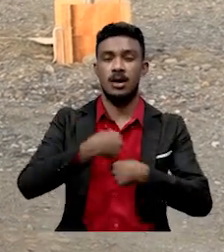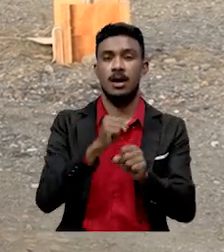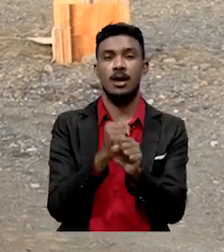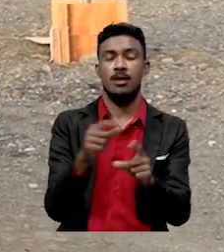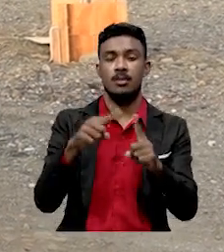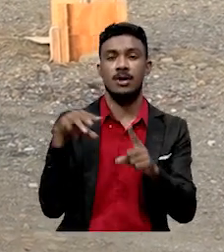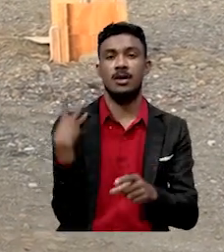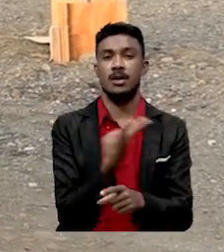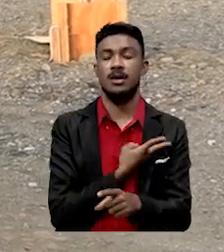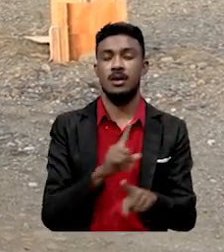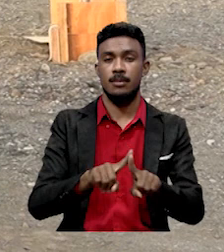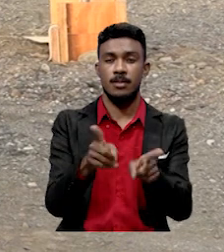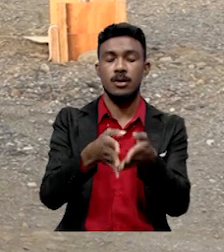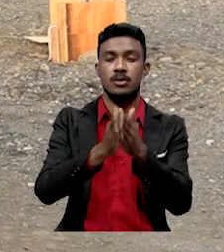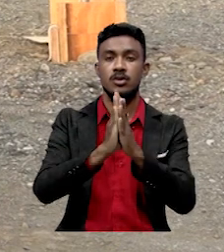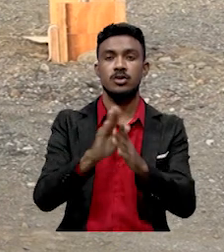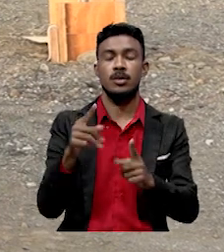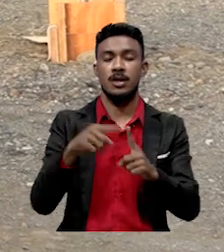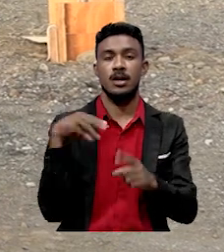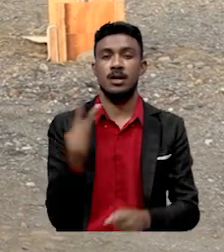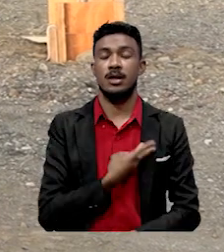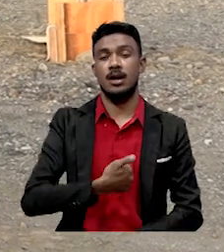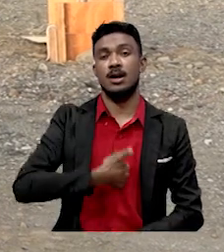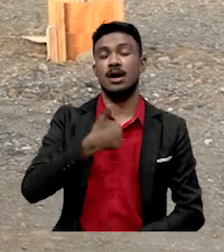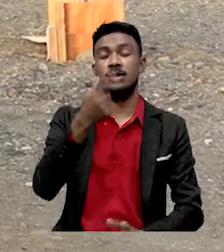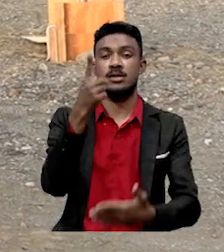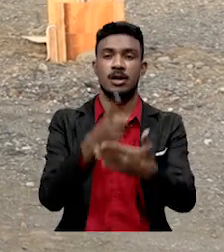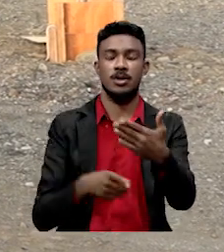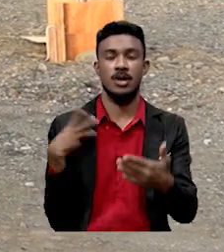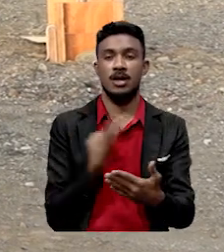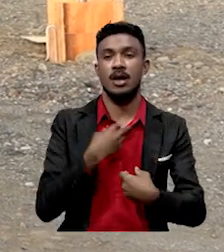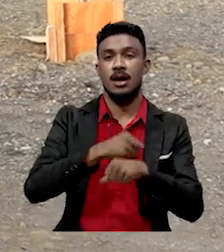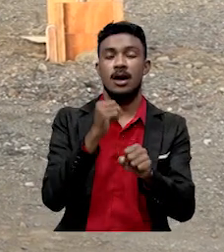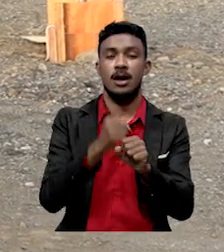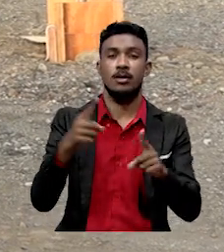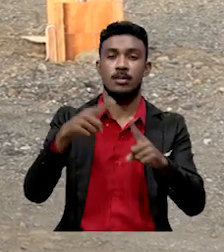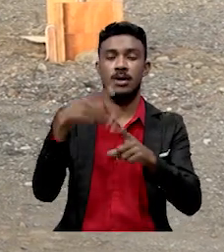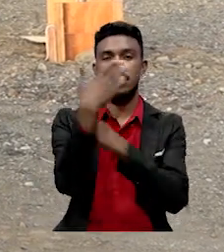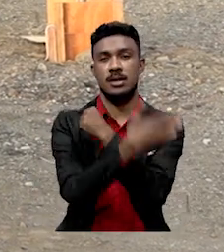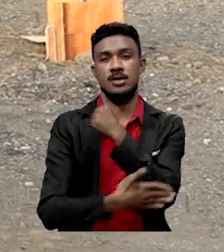Mai be, husu baita nean, saida mak ita atu halo manasau.